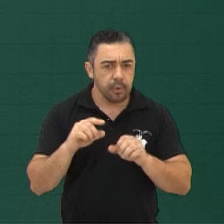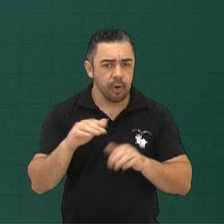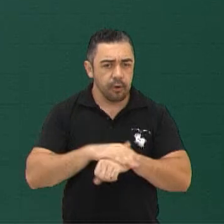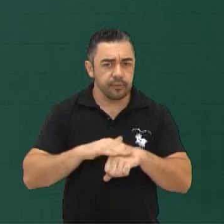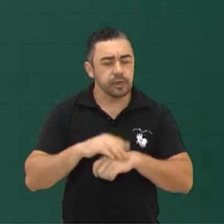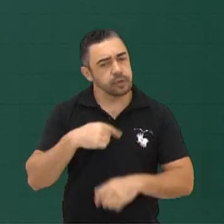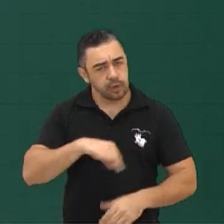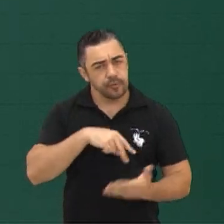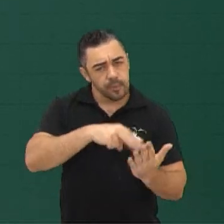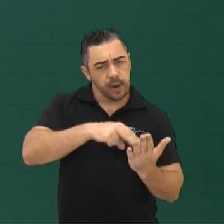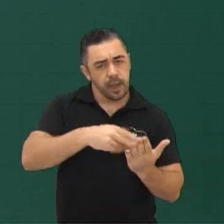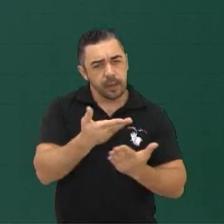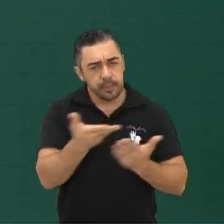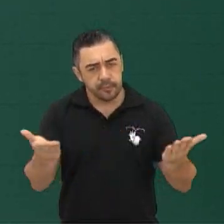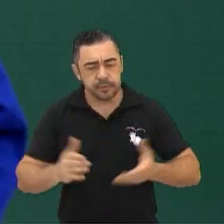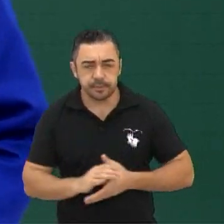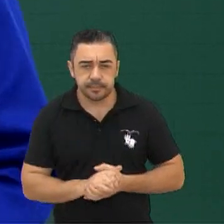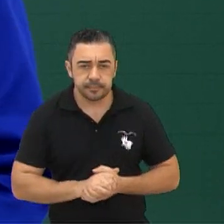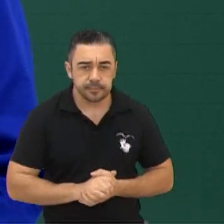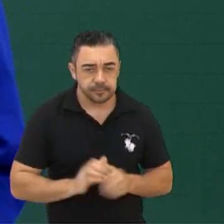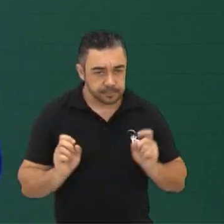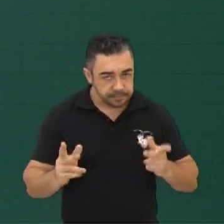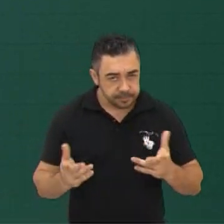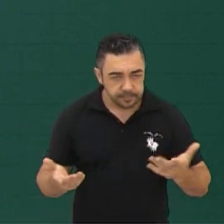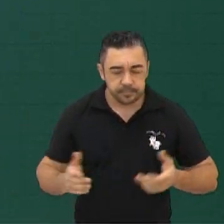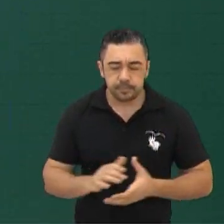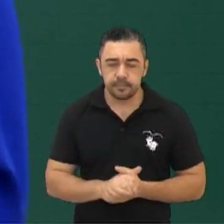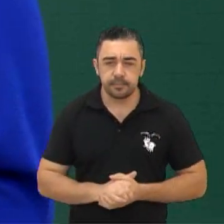vai estar lendo aqui também para vocês. Ok?